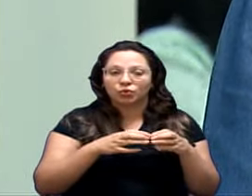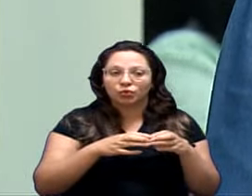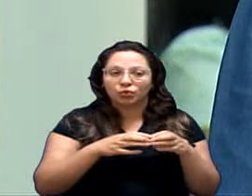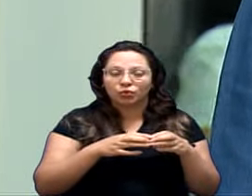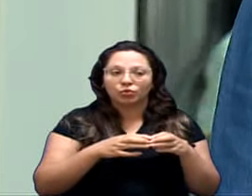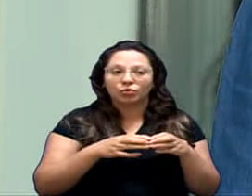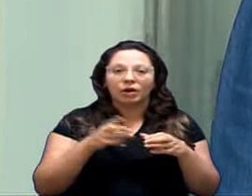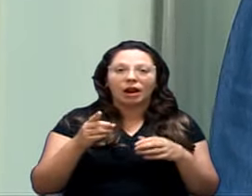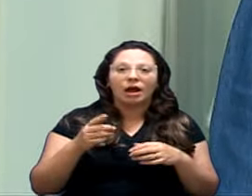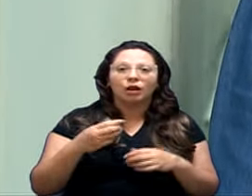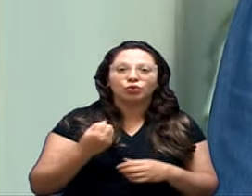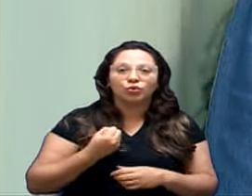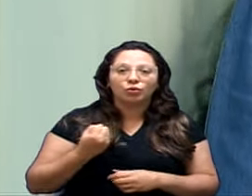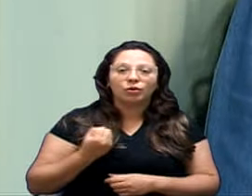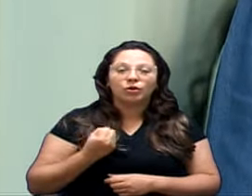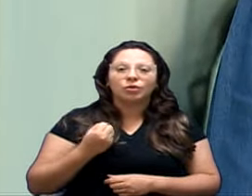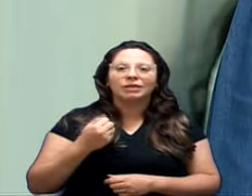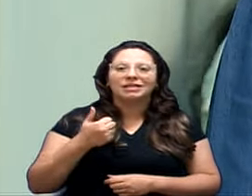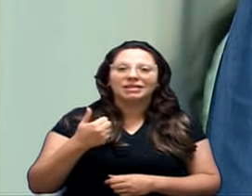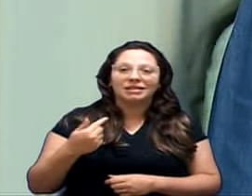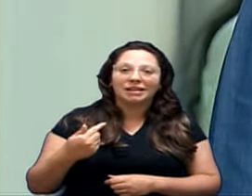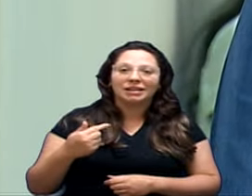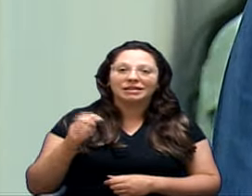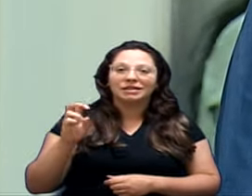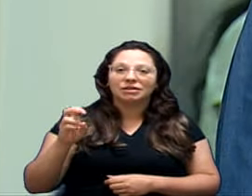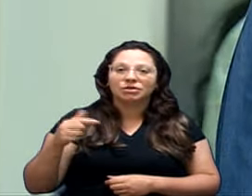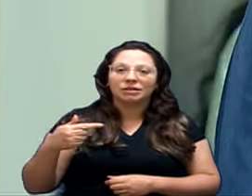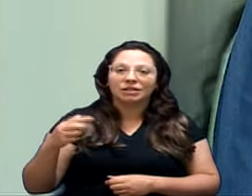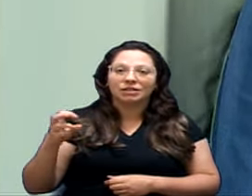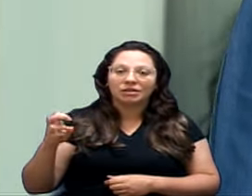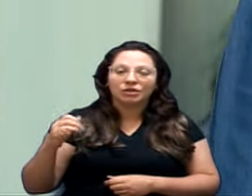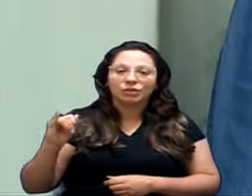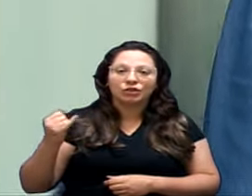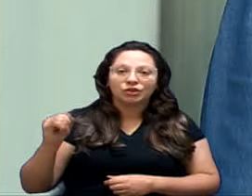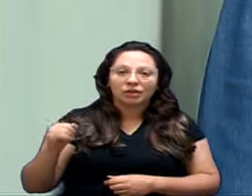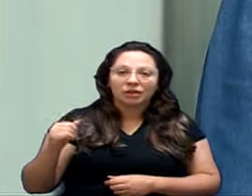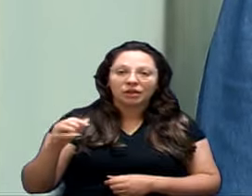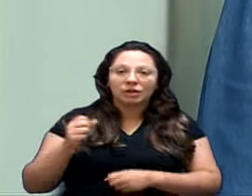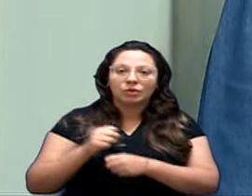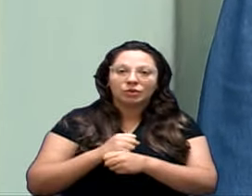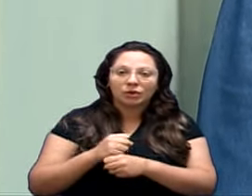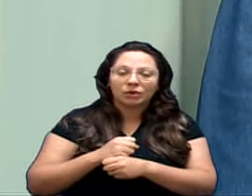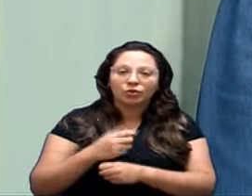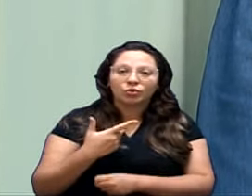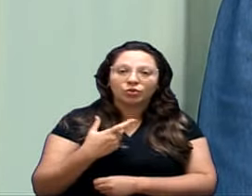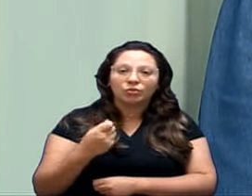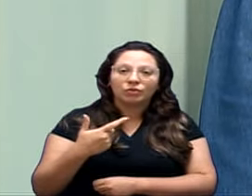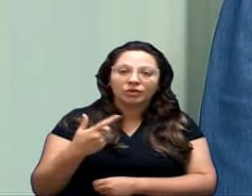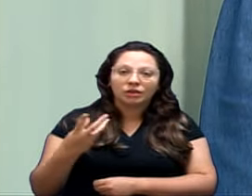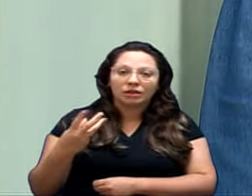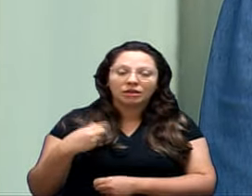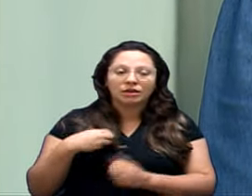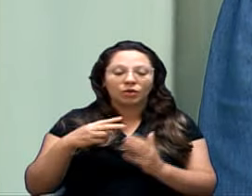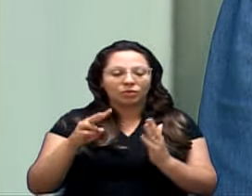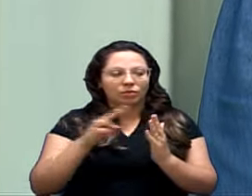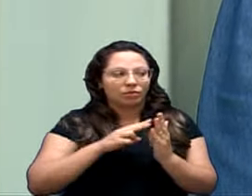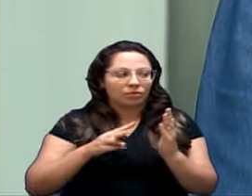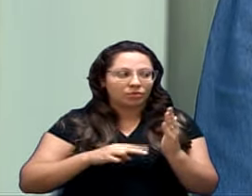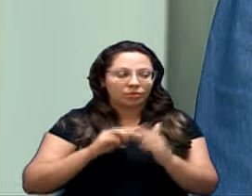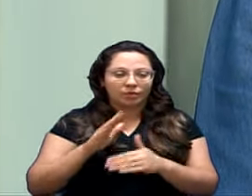decreto 27 575 de Janeiro de 2023 esse decreto vou ler enta